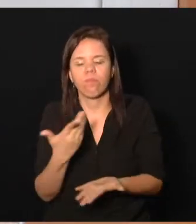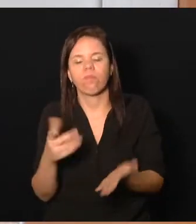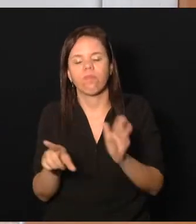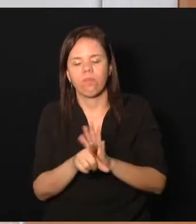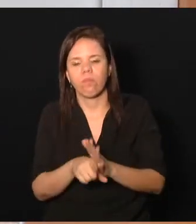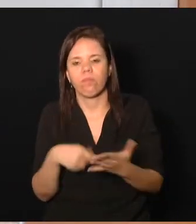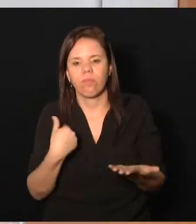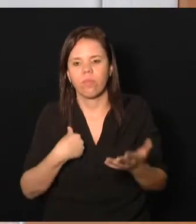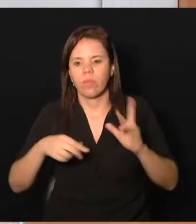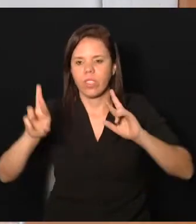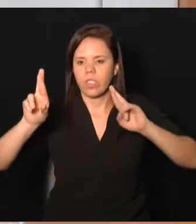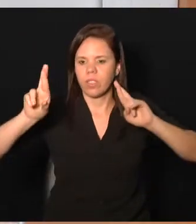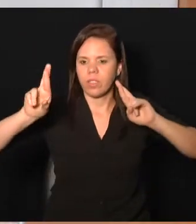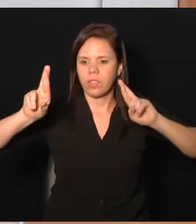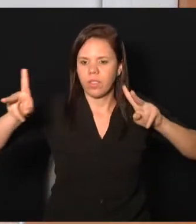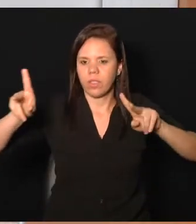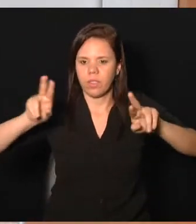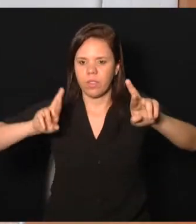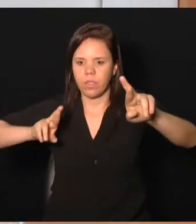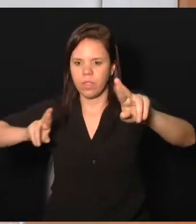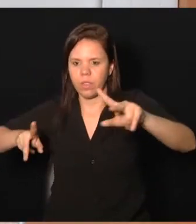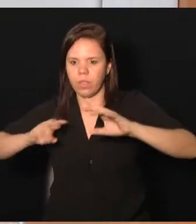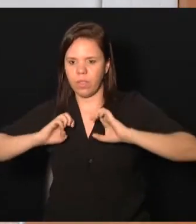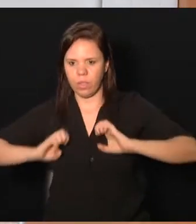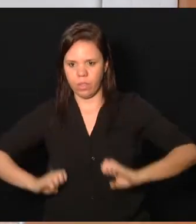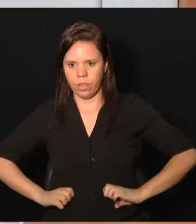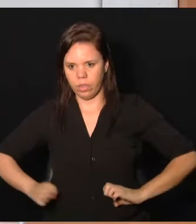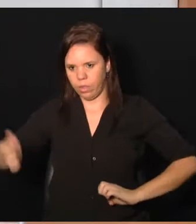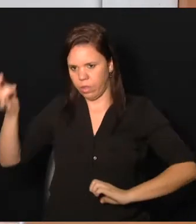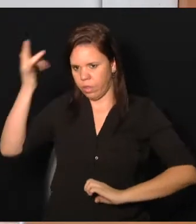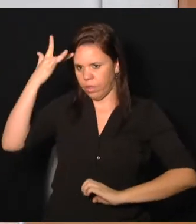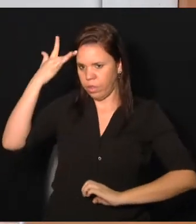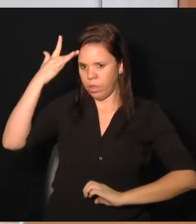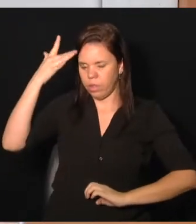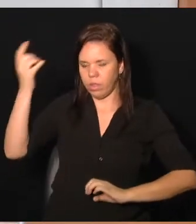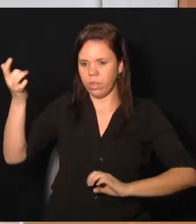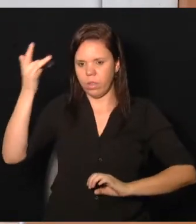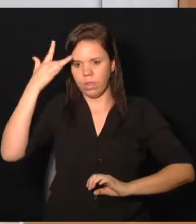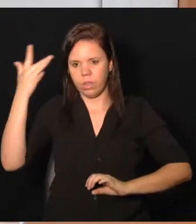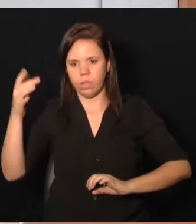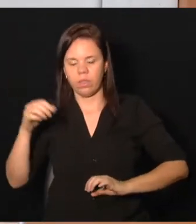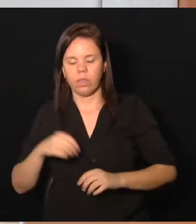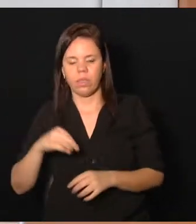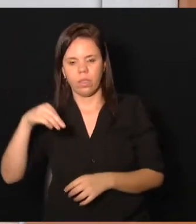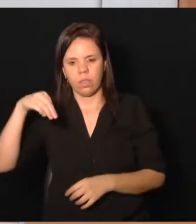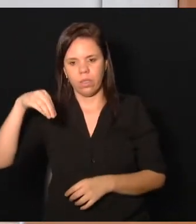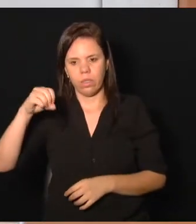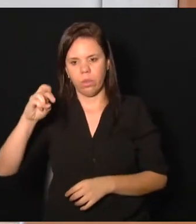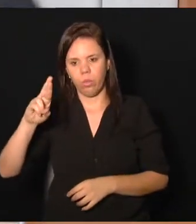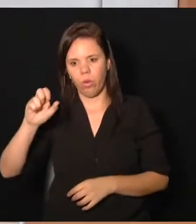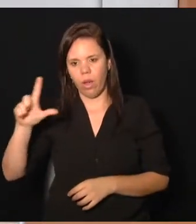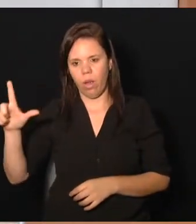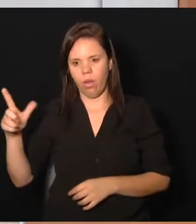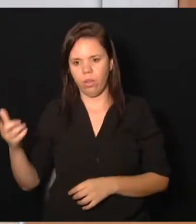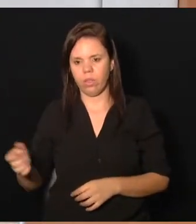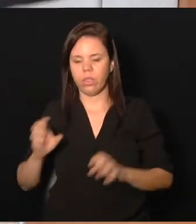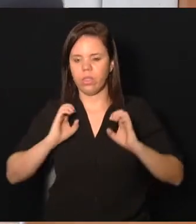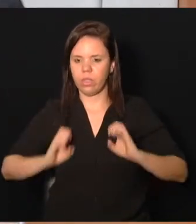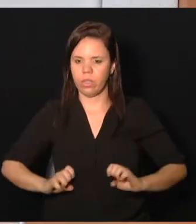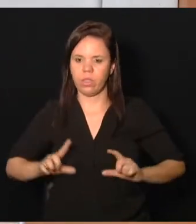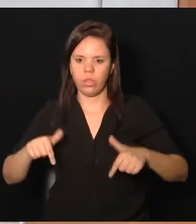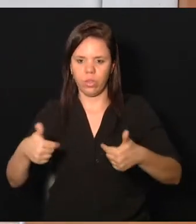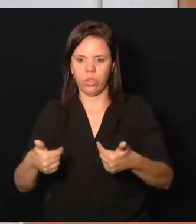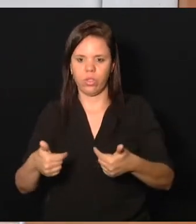Diferenciando ética de moral. Condutas éticas de condutas morais. Condutas éticas, dignidade